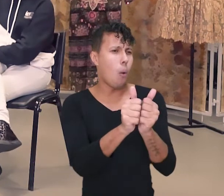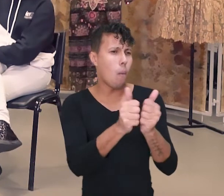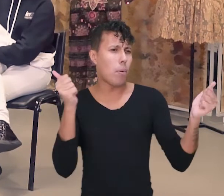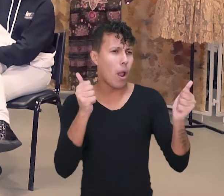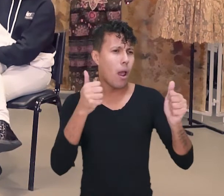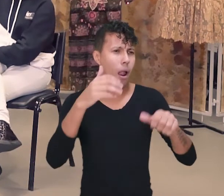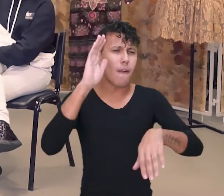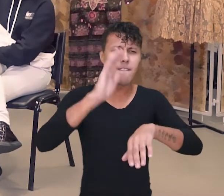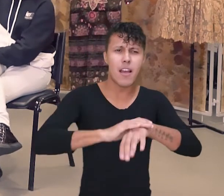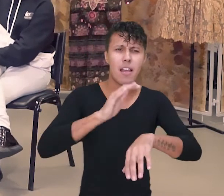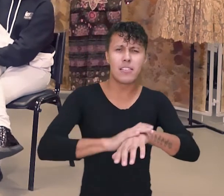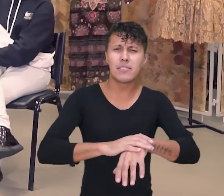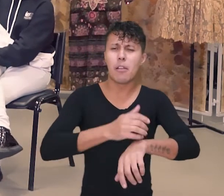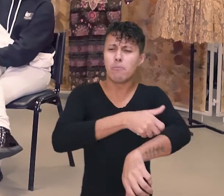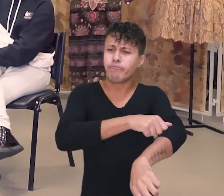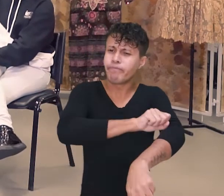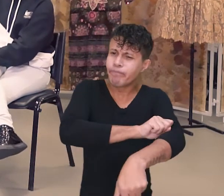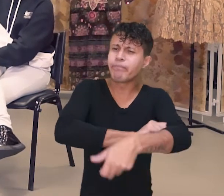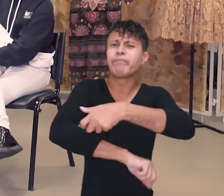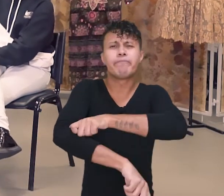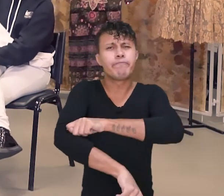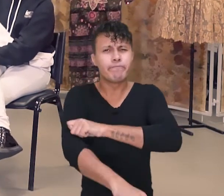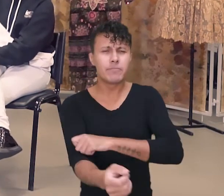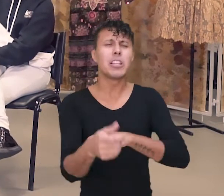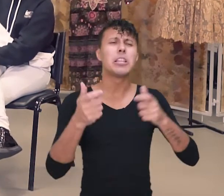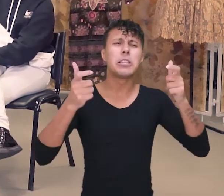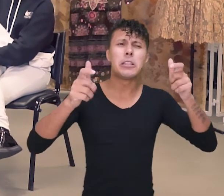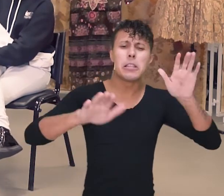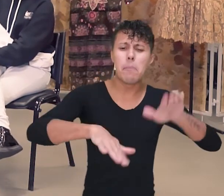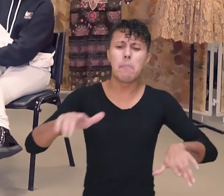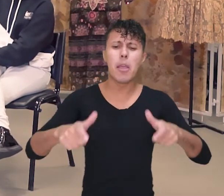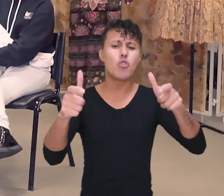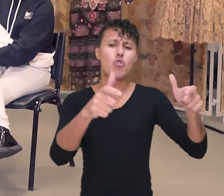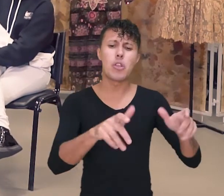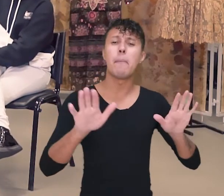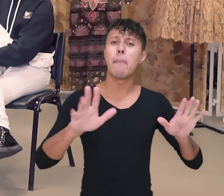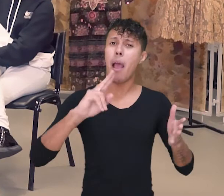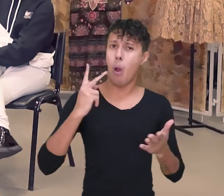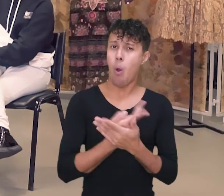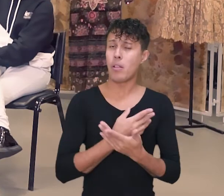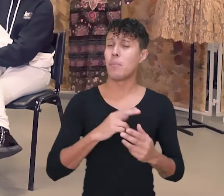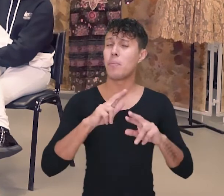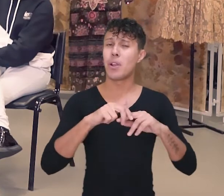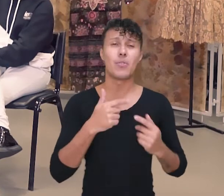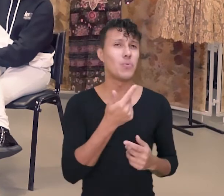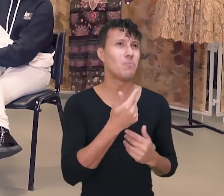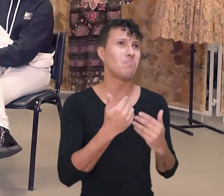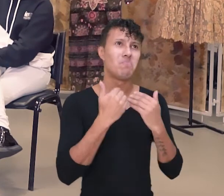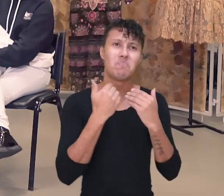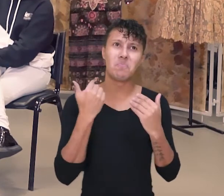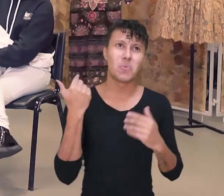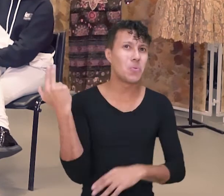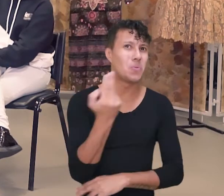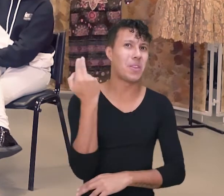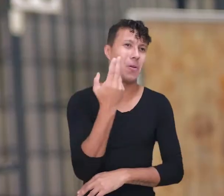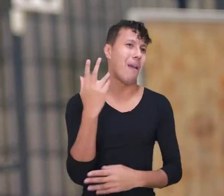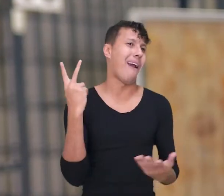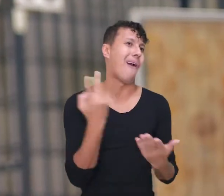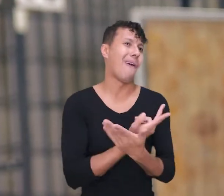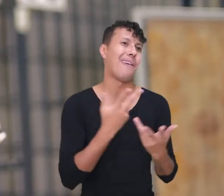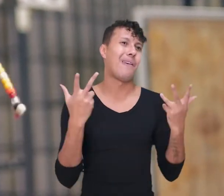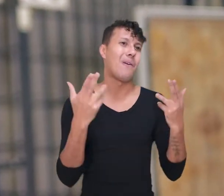ruptura, de fato, depende do lugar. Mas a ruptura ela acontece. Porque não tem como não acontecer,